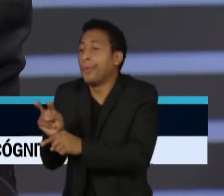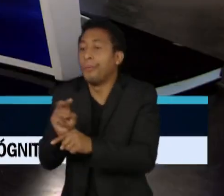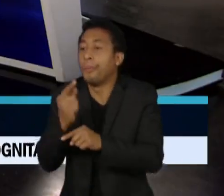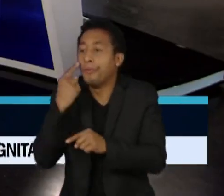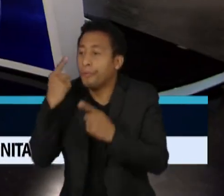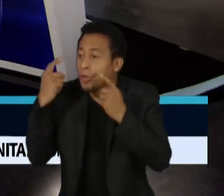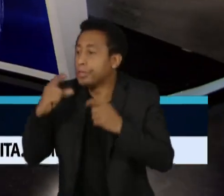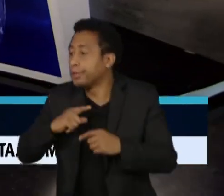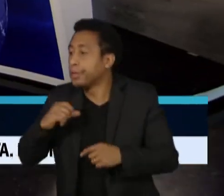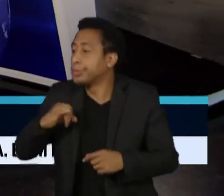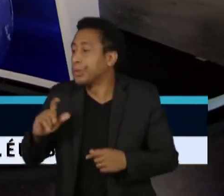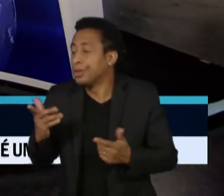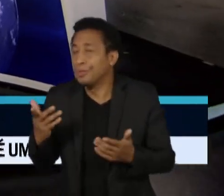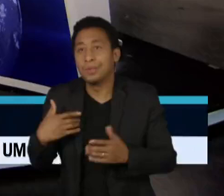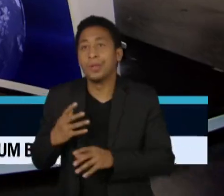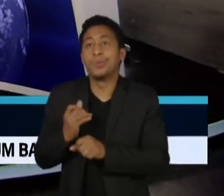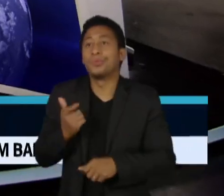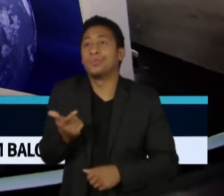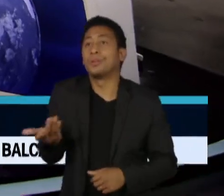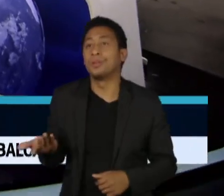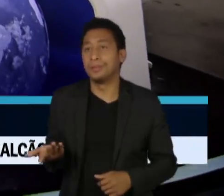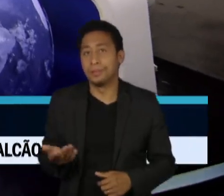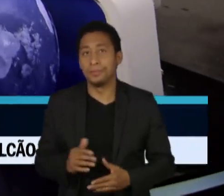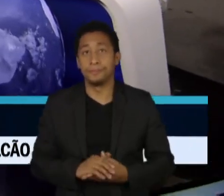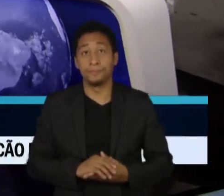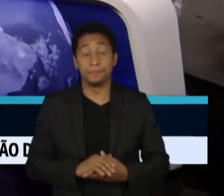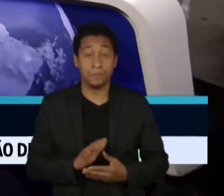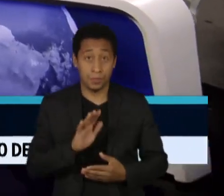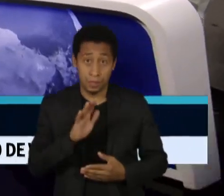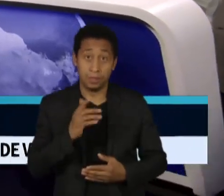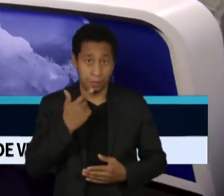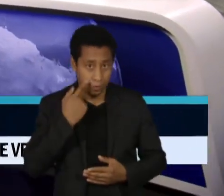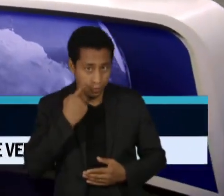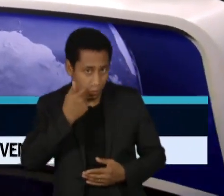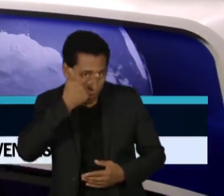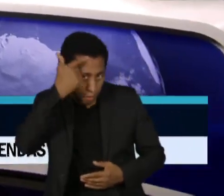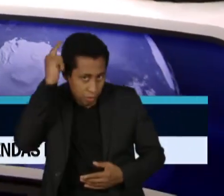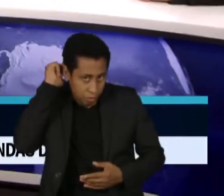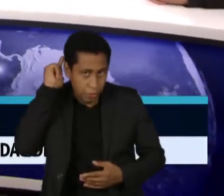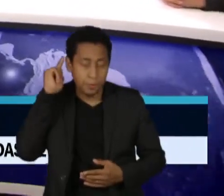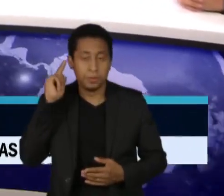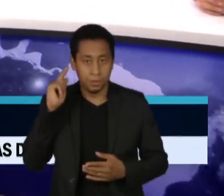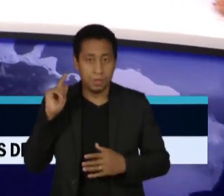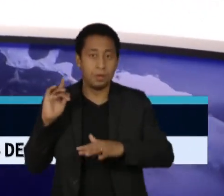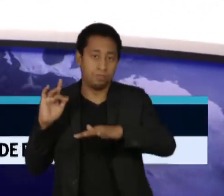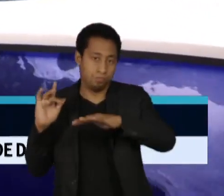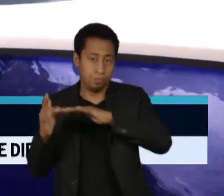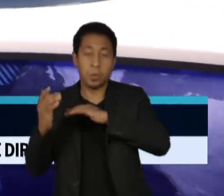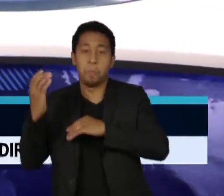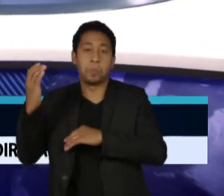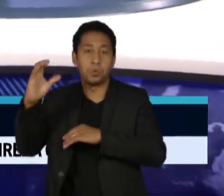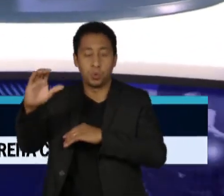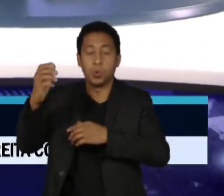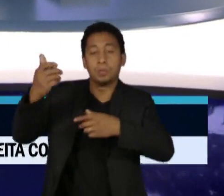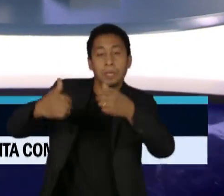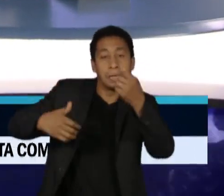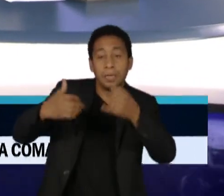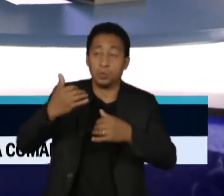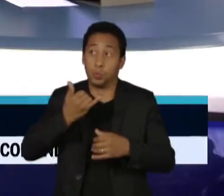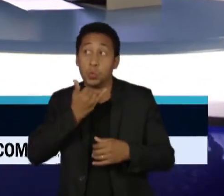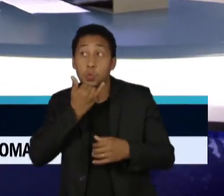agora tá nós vimos ali né em notas justificativas de todas essas plataformas né Elas